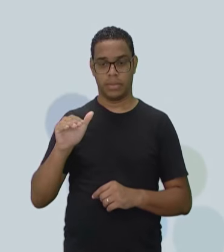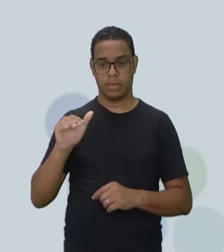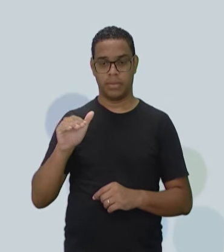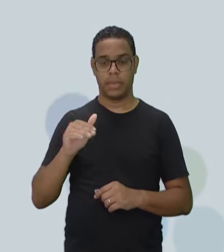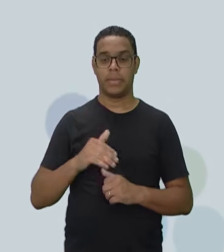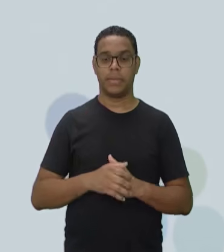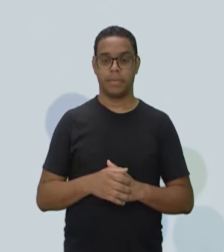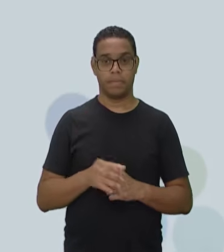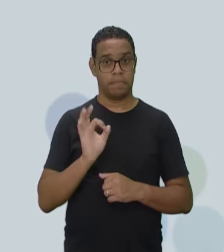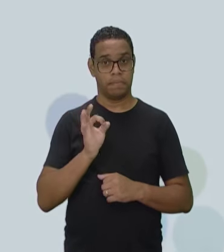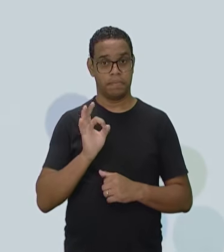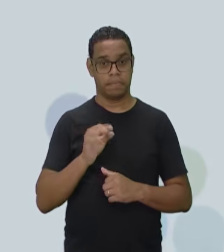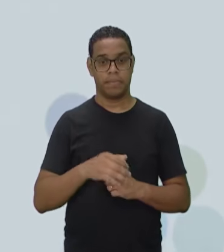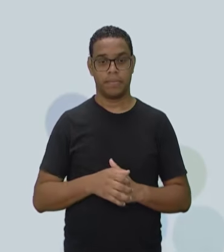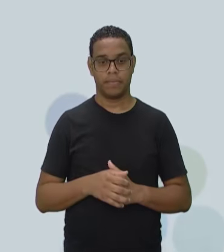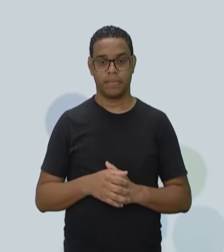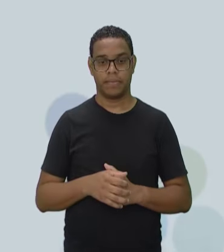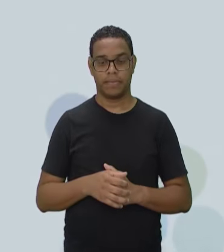8h30, certo?